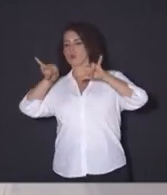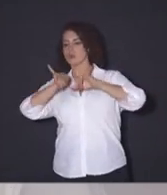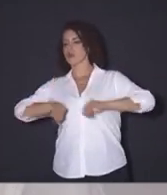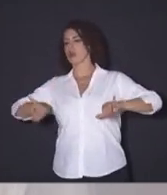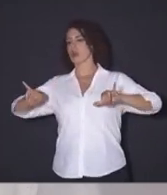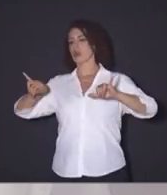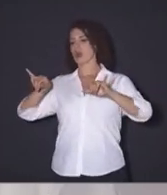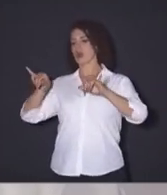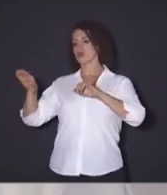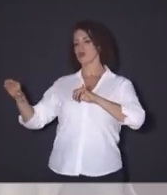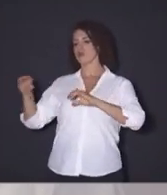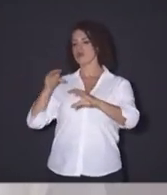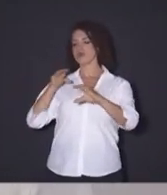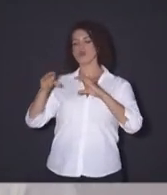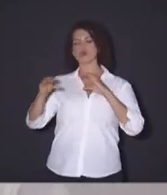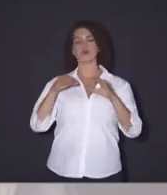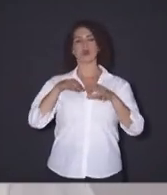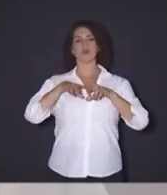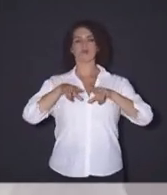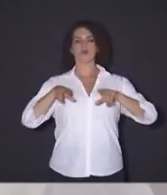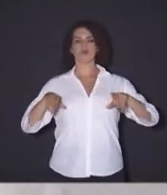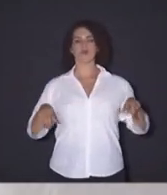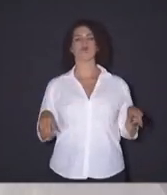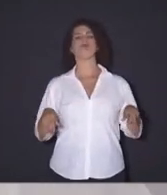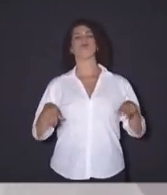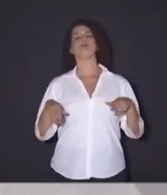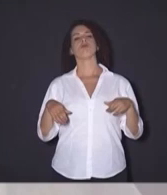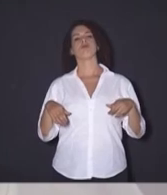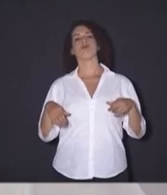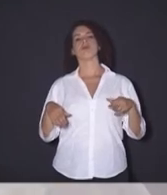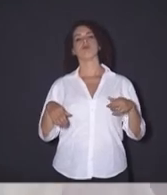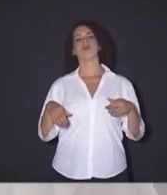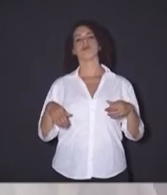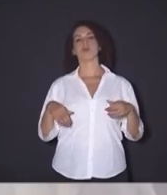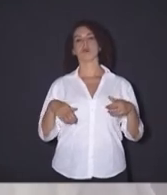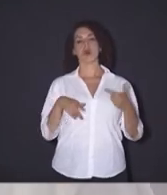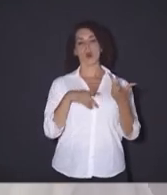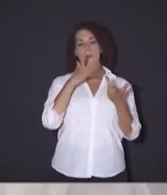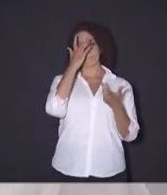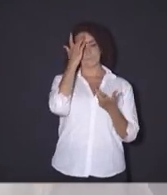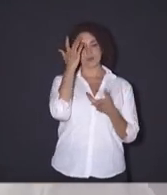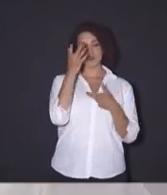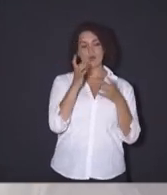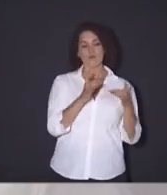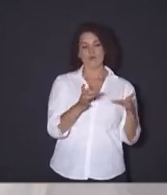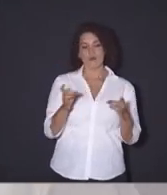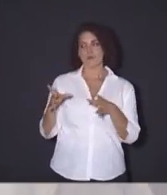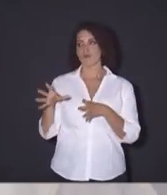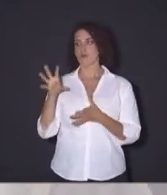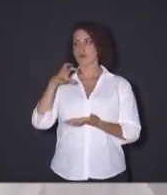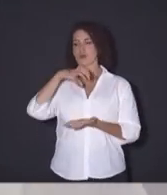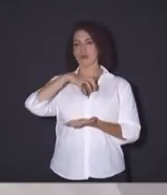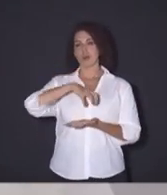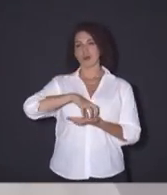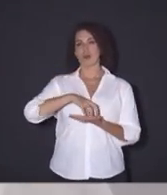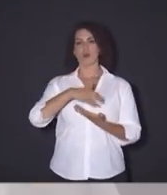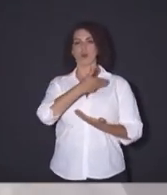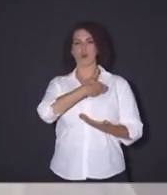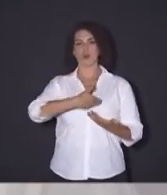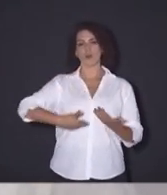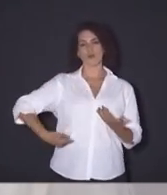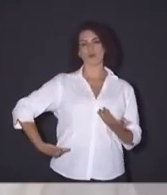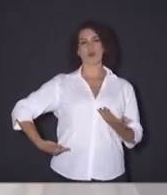fontes de financiamento diverso com seu comerciante local com o governo e isso vai se